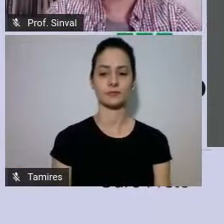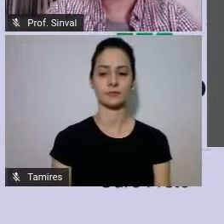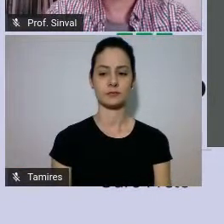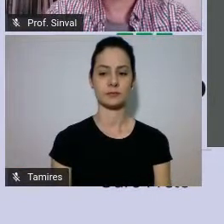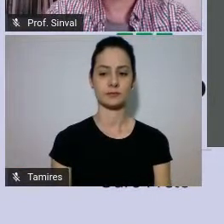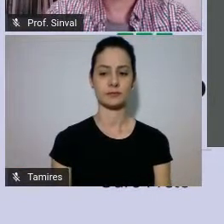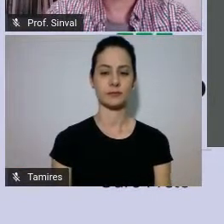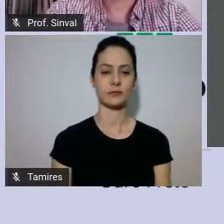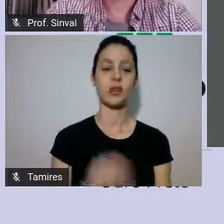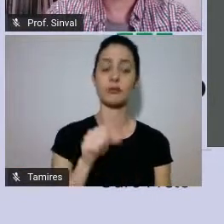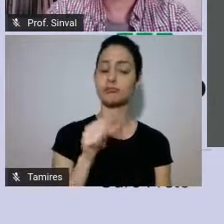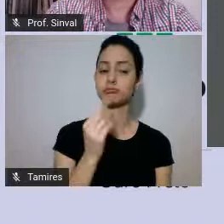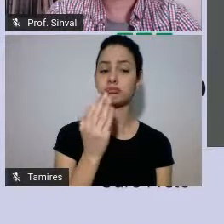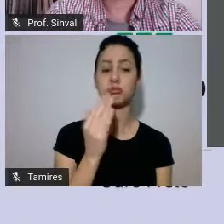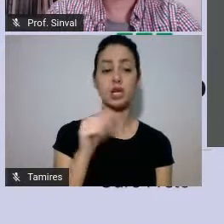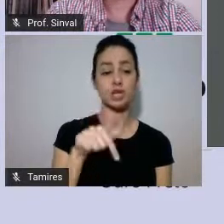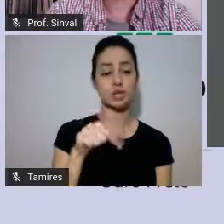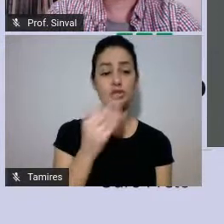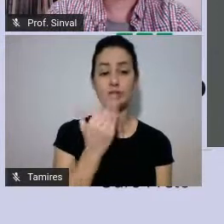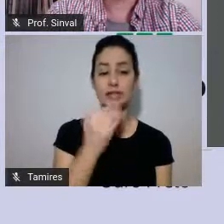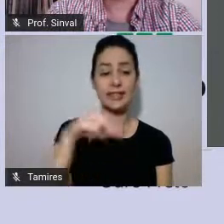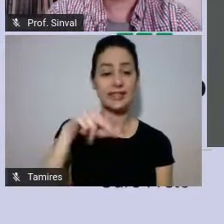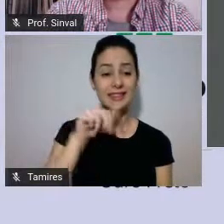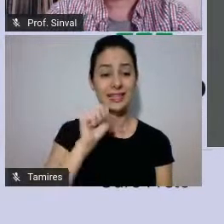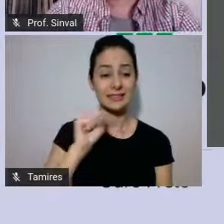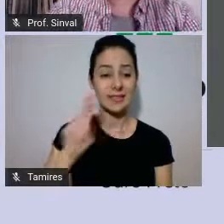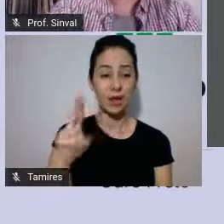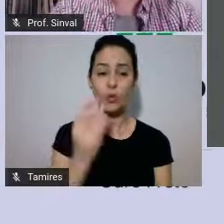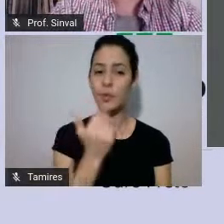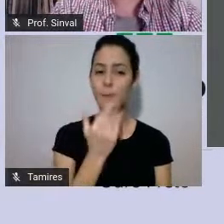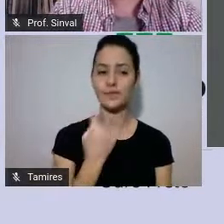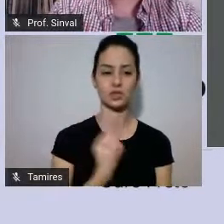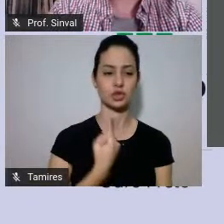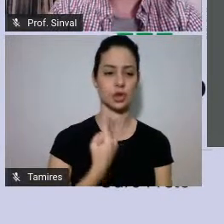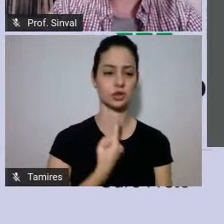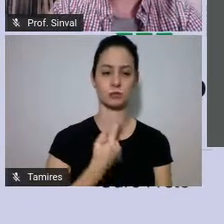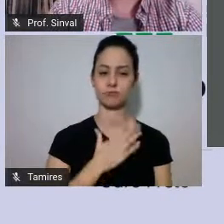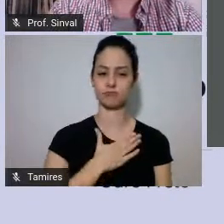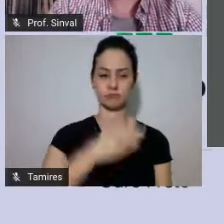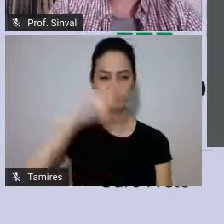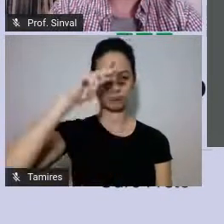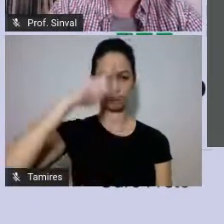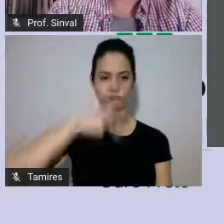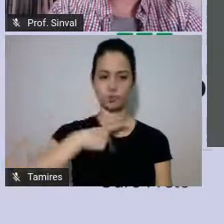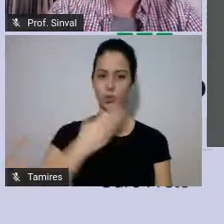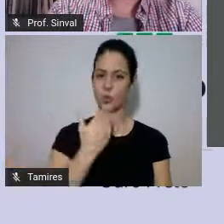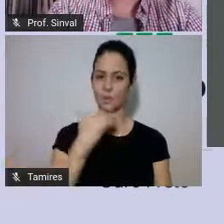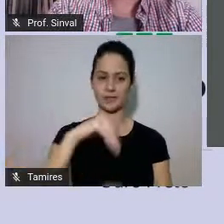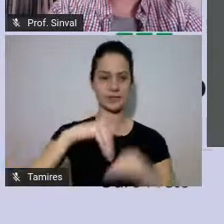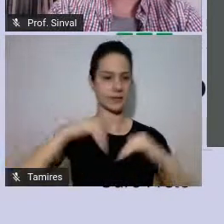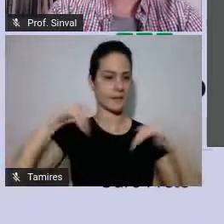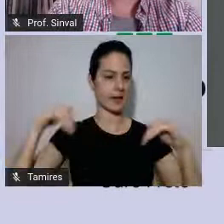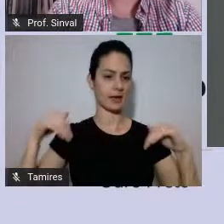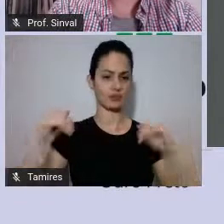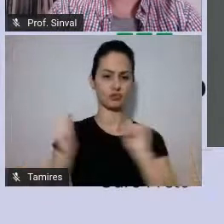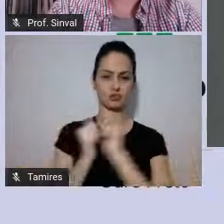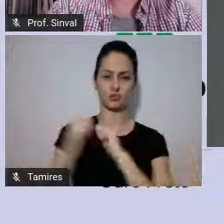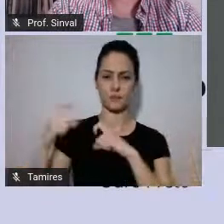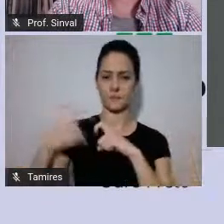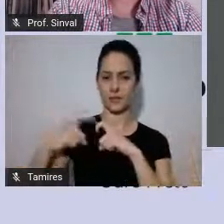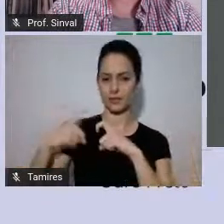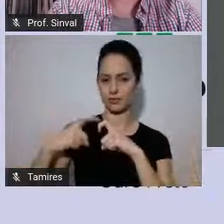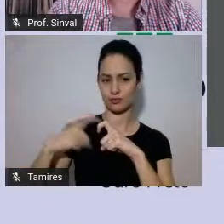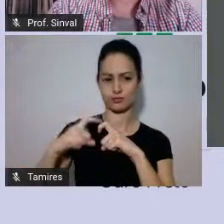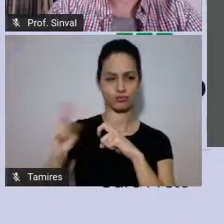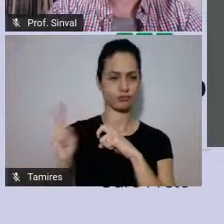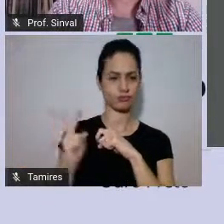o Nassau comia sozinho. Era um momento em que ele guardava, reservava para si, ele comia separado, com o seu médico, eventualmente,